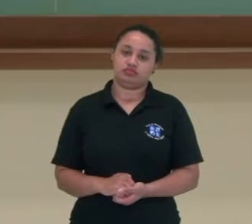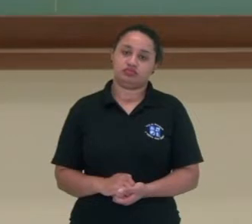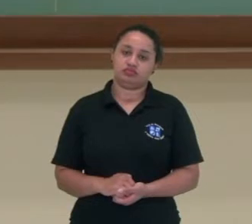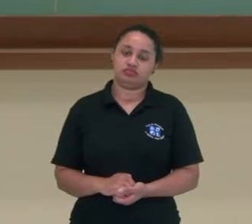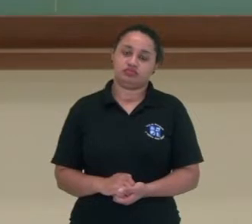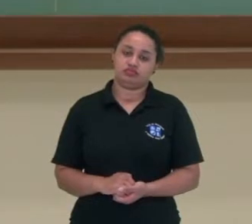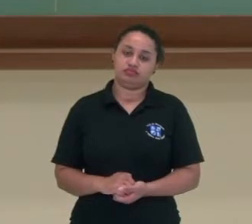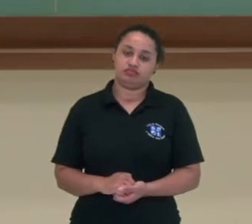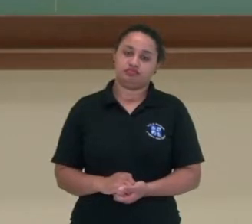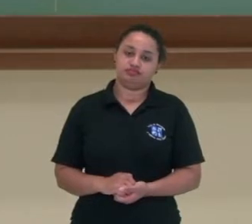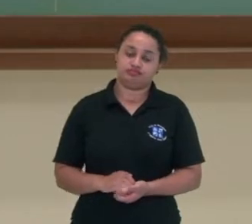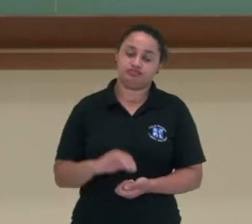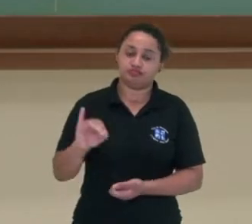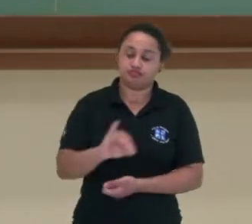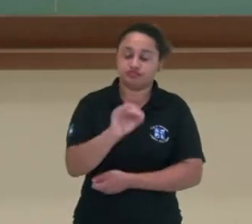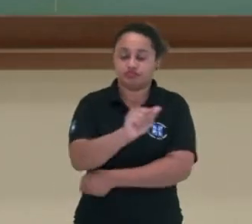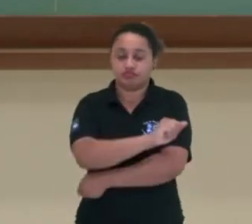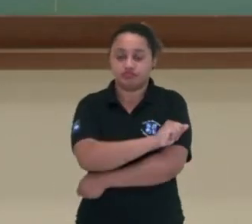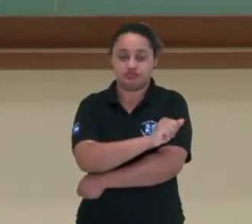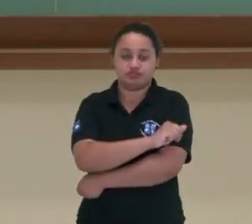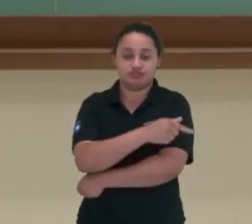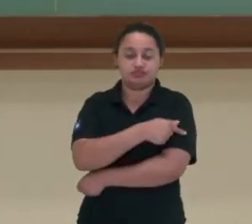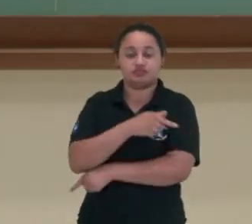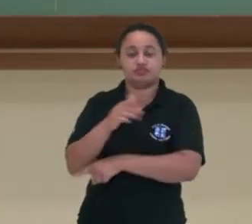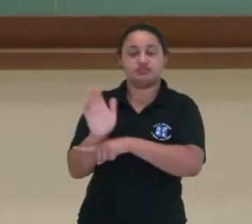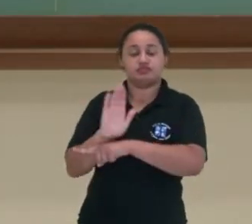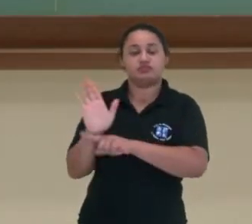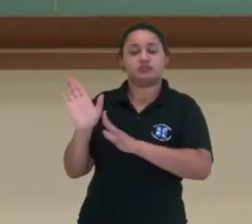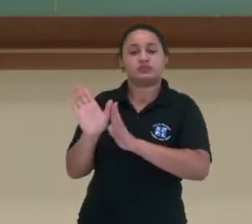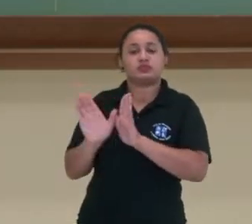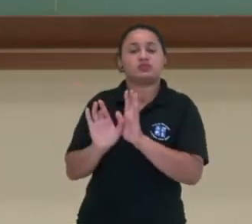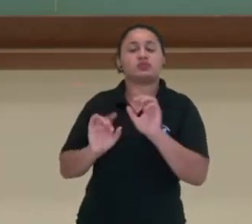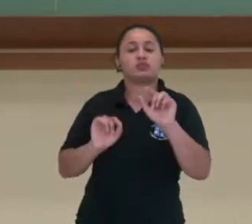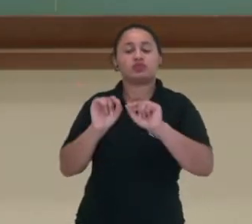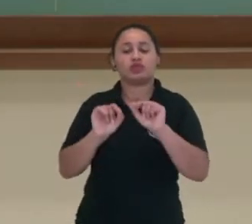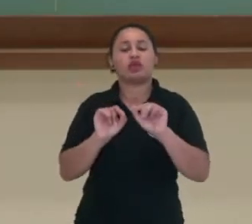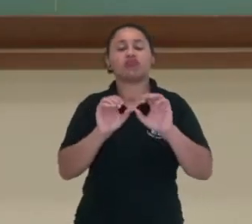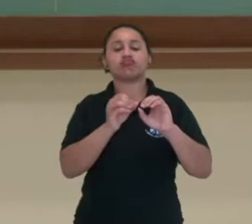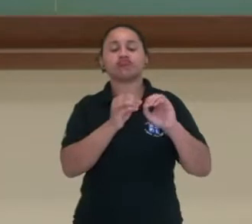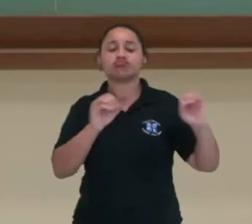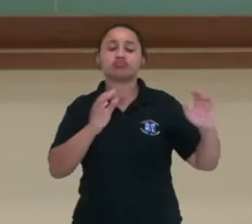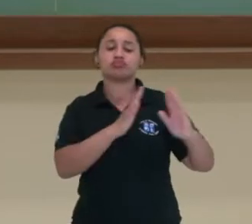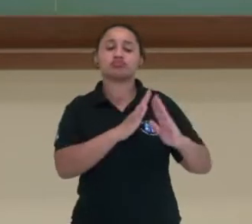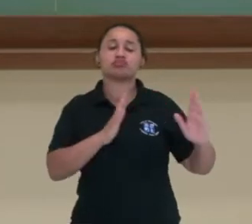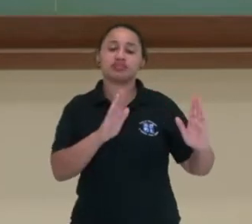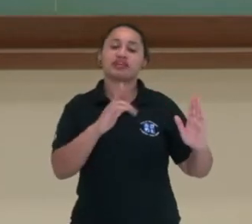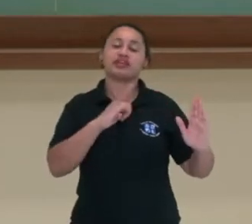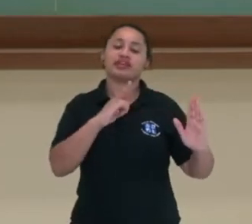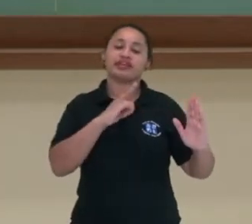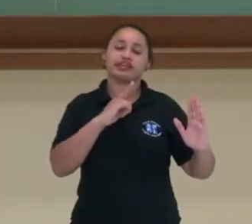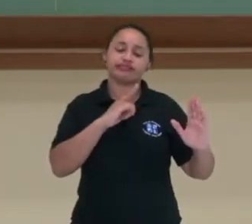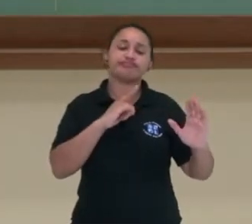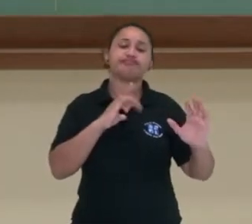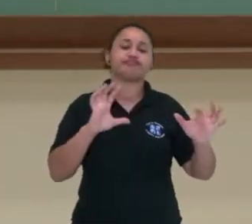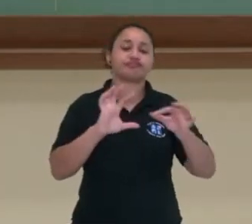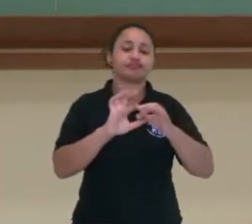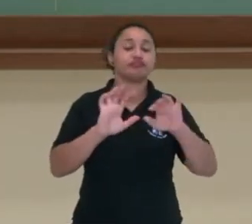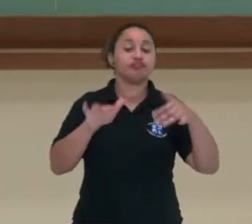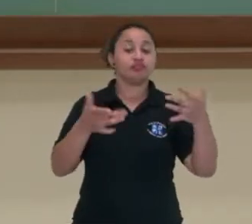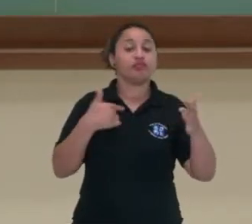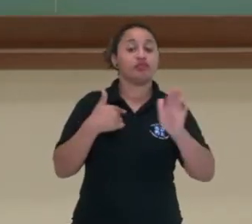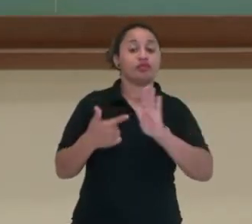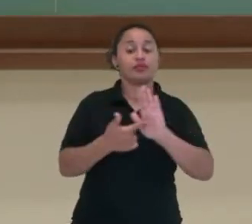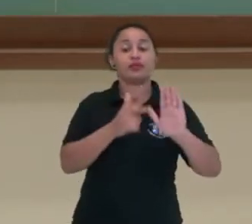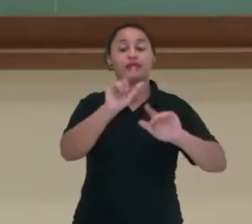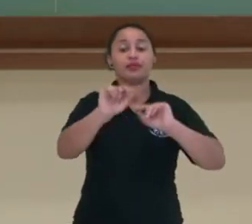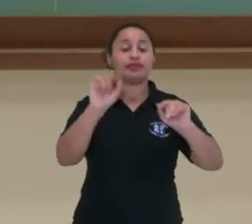Olá, estudantes do 7º ano. Neste vídeo vamos conversar sobre período composto por coordenação. Vamos apresentar